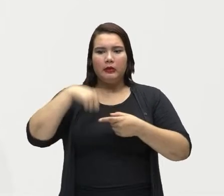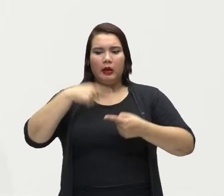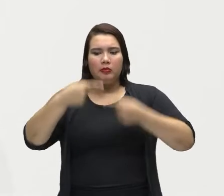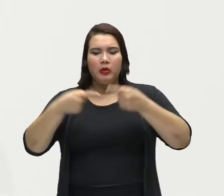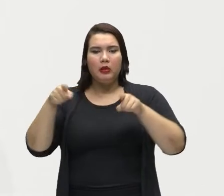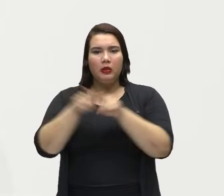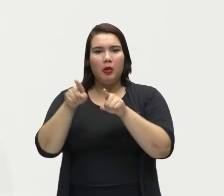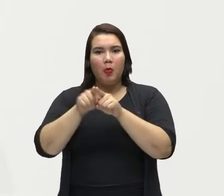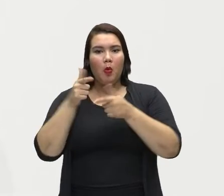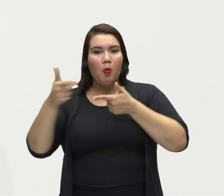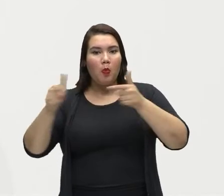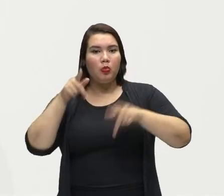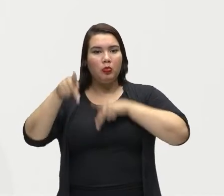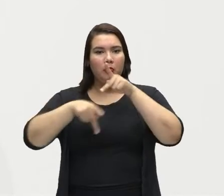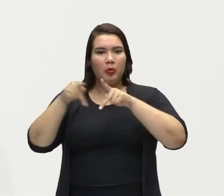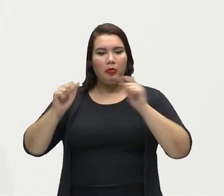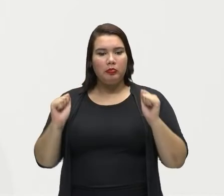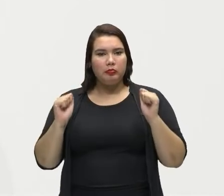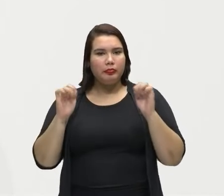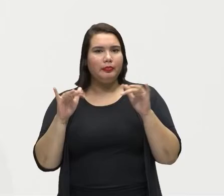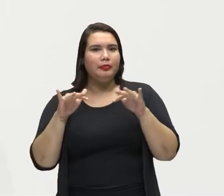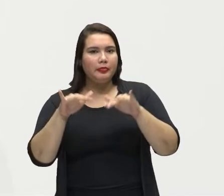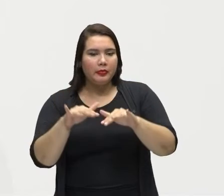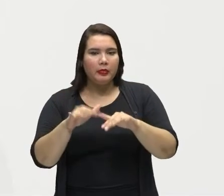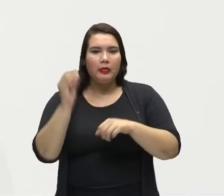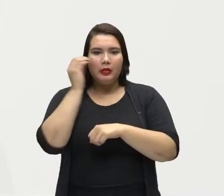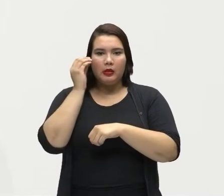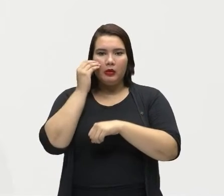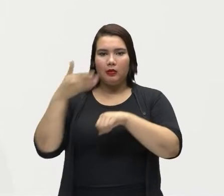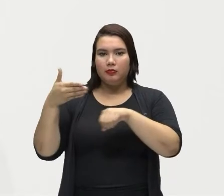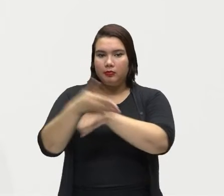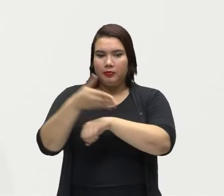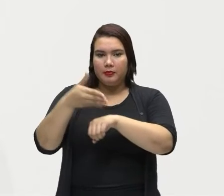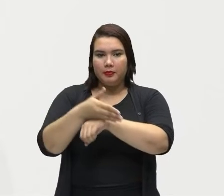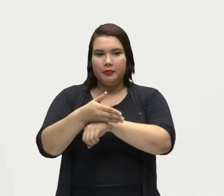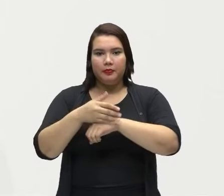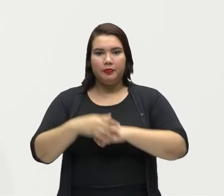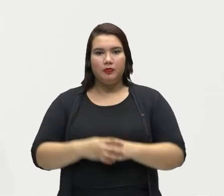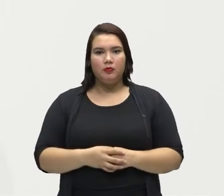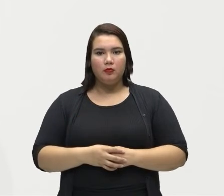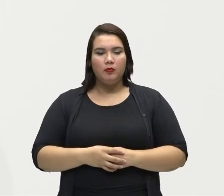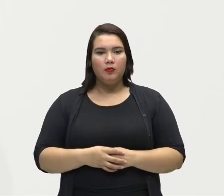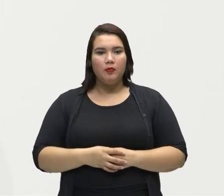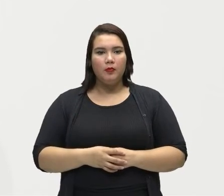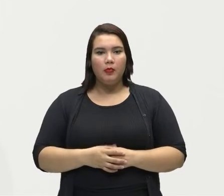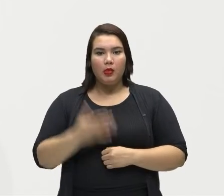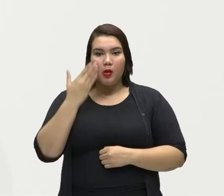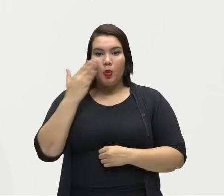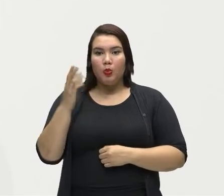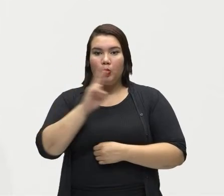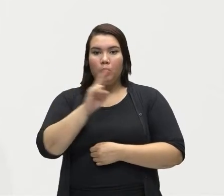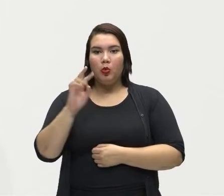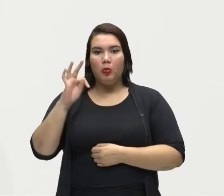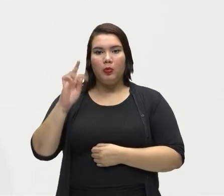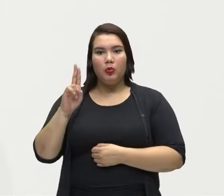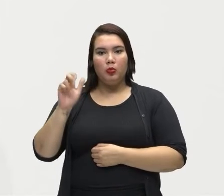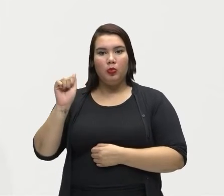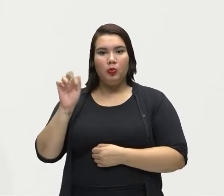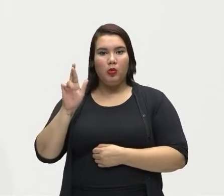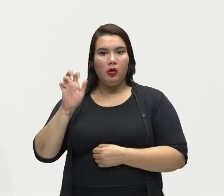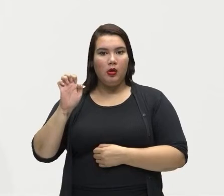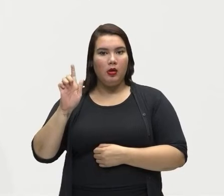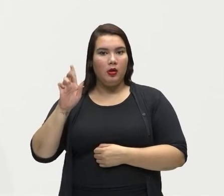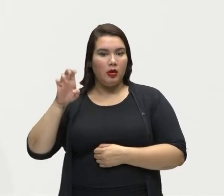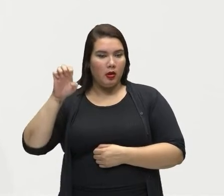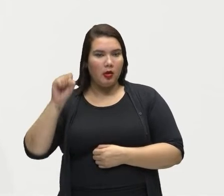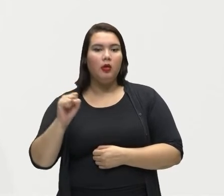dos tuaregs, acho que é assim que se fala, povo berbere, sendo conquistado no século